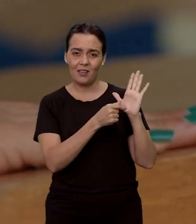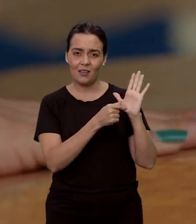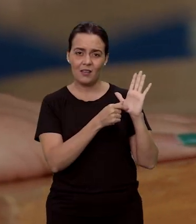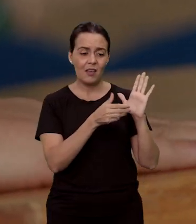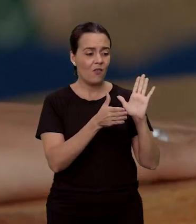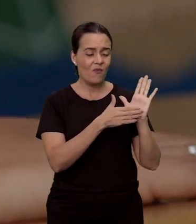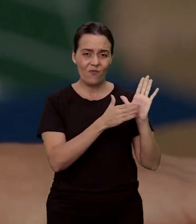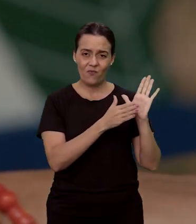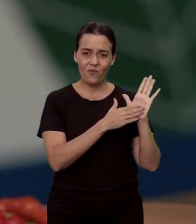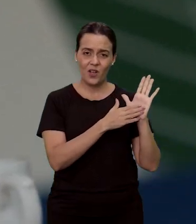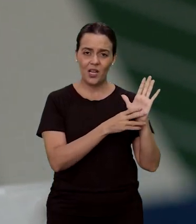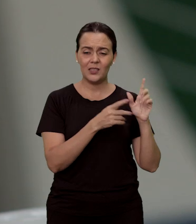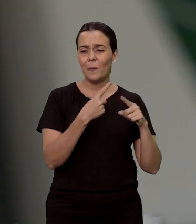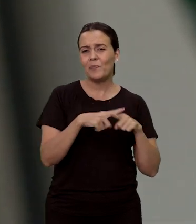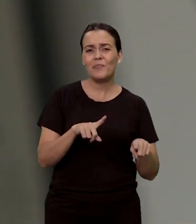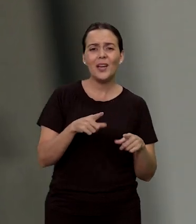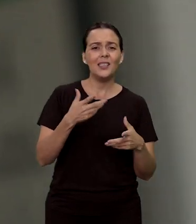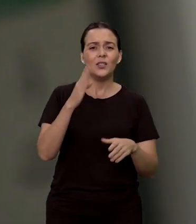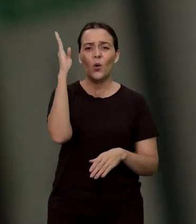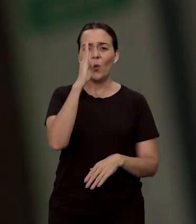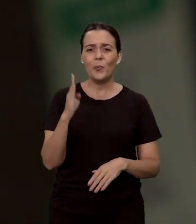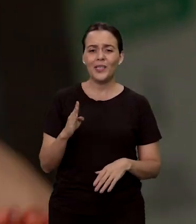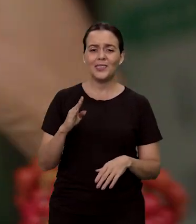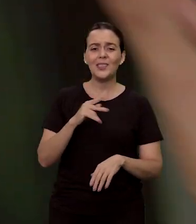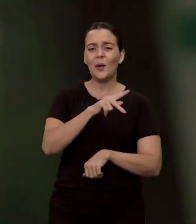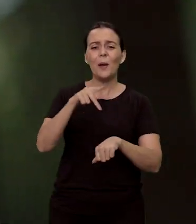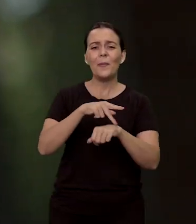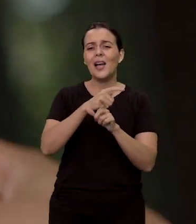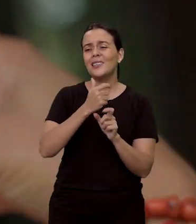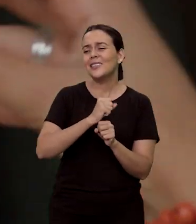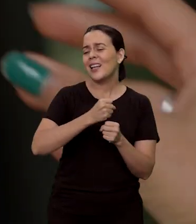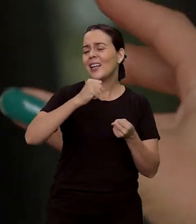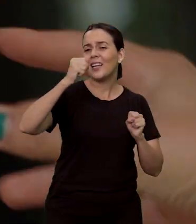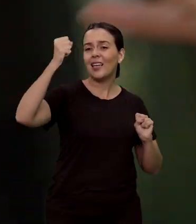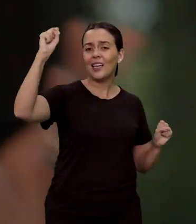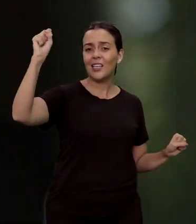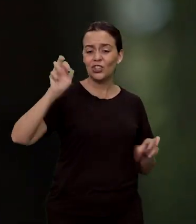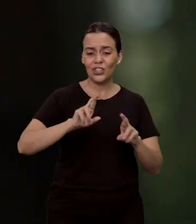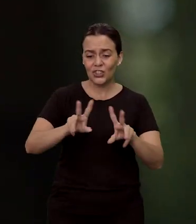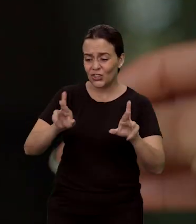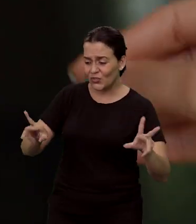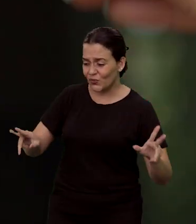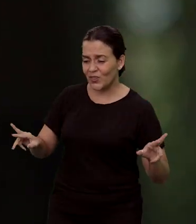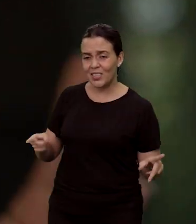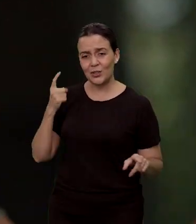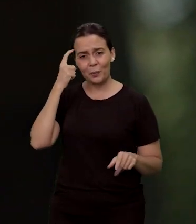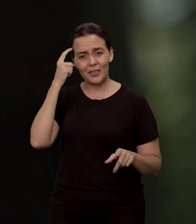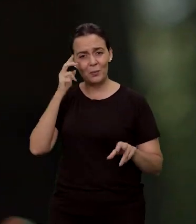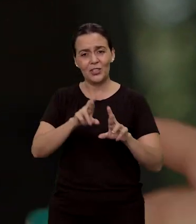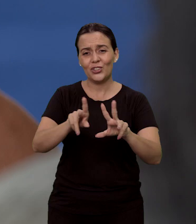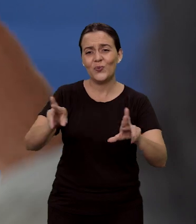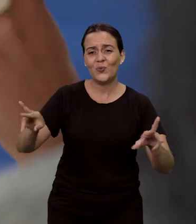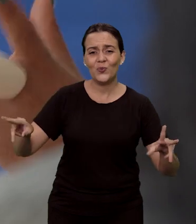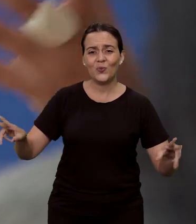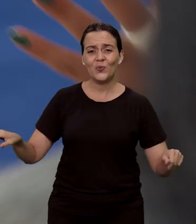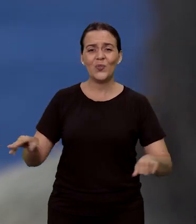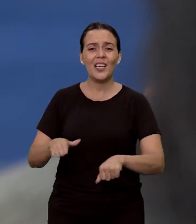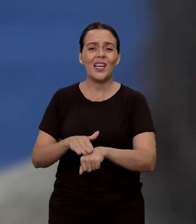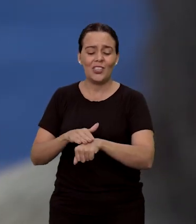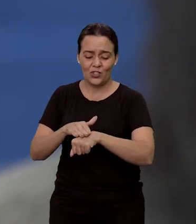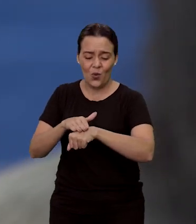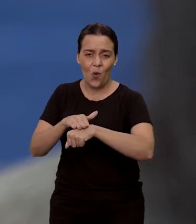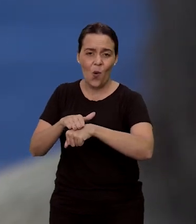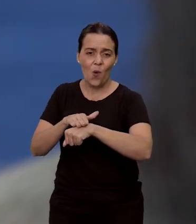Mas o Brasil ele é um país diverso, multifacetado. Cadê essas diferentes raças, essas diferentes cores, esses